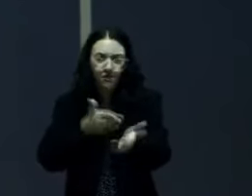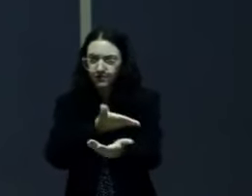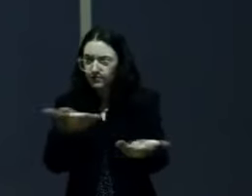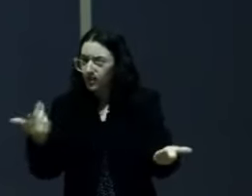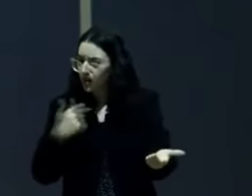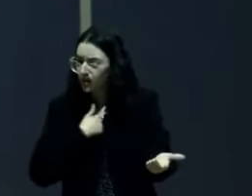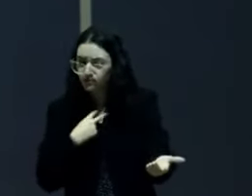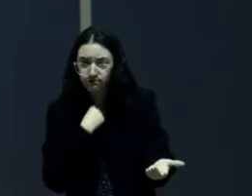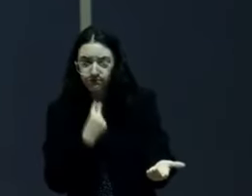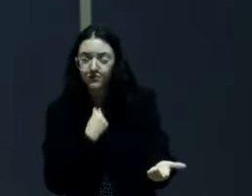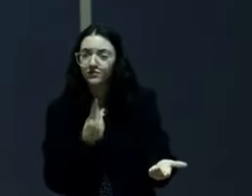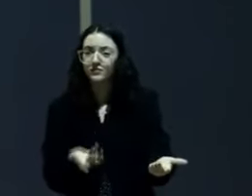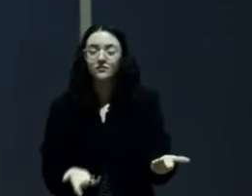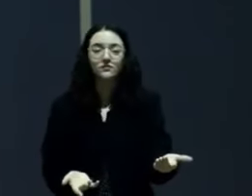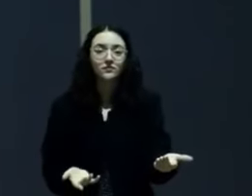Não.